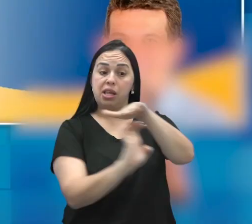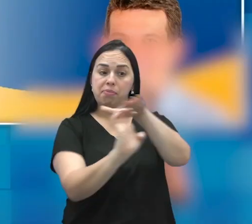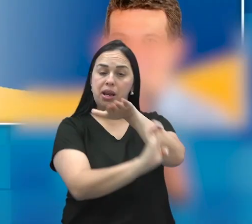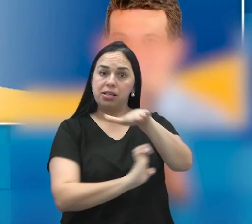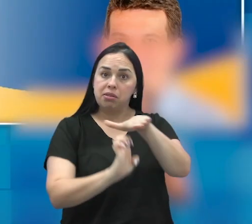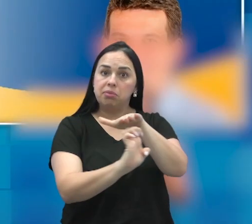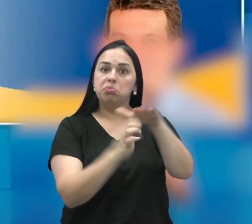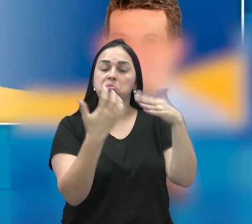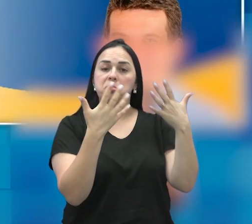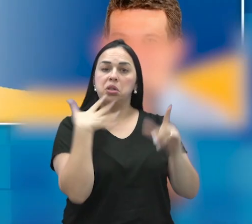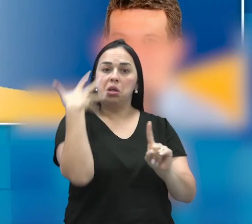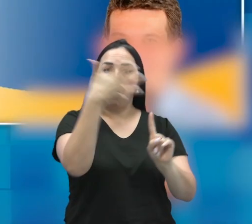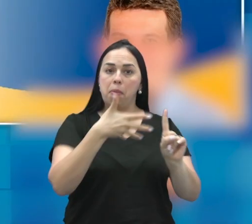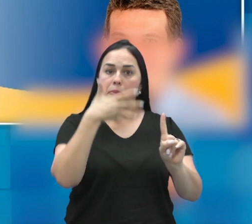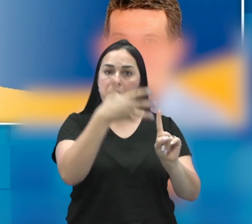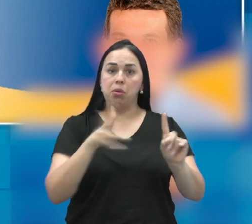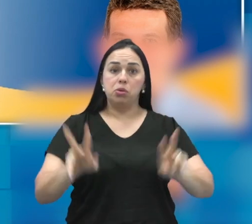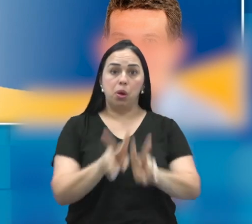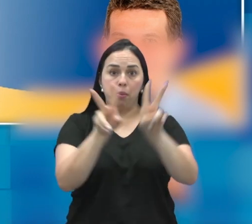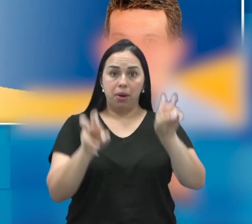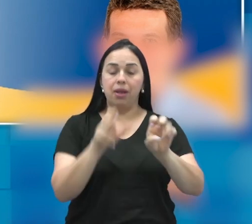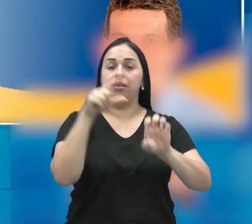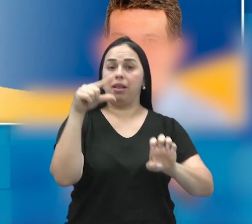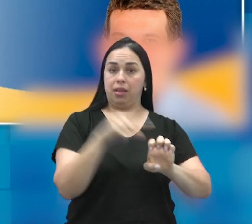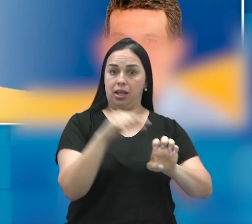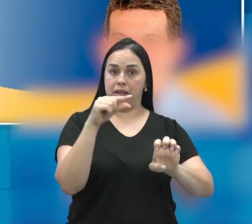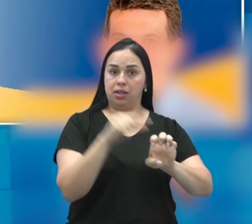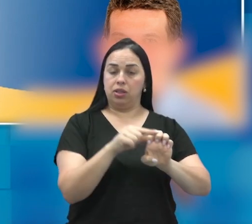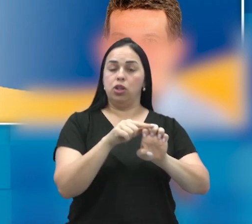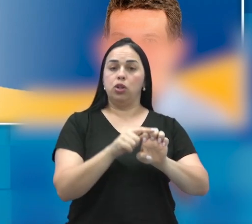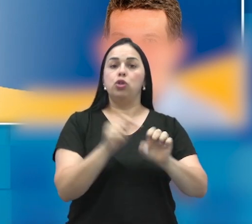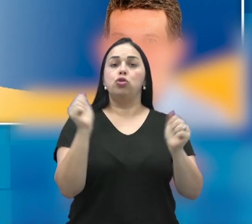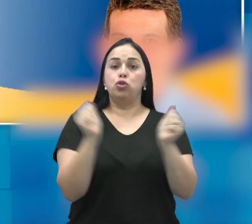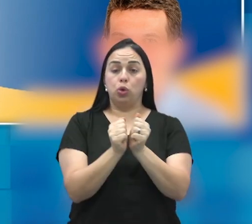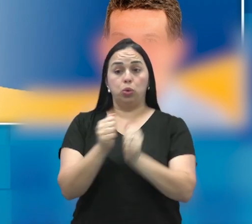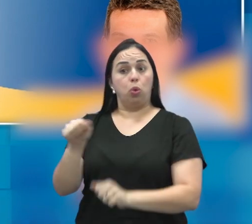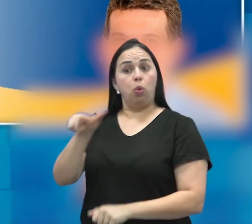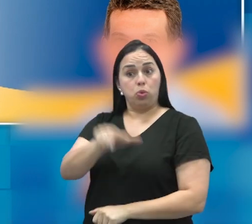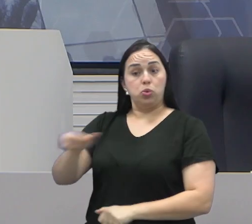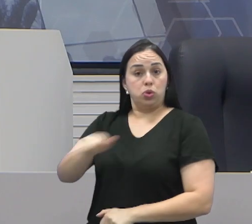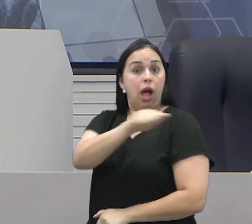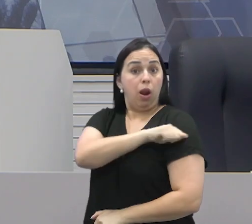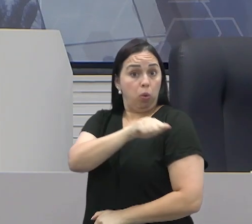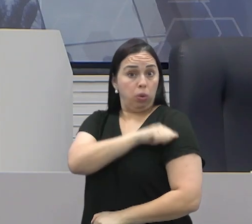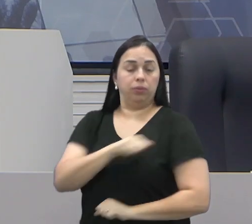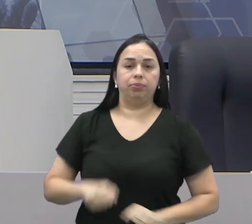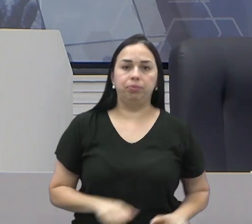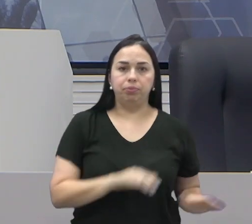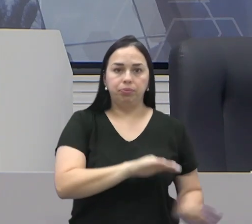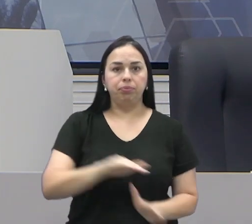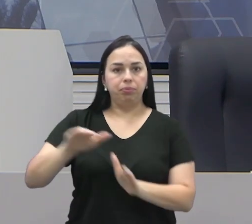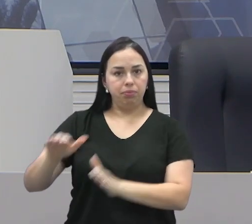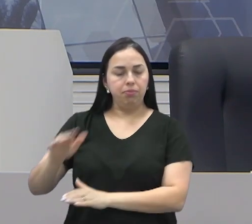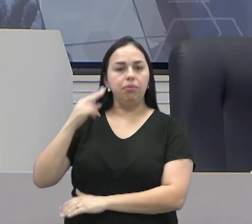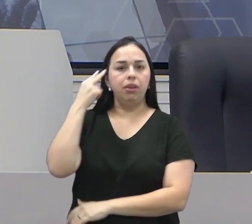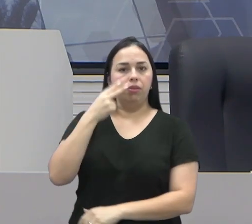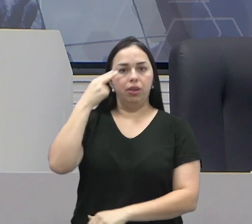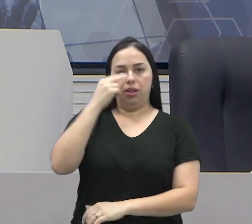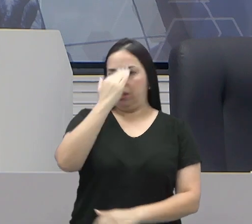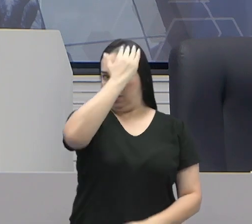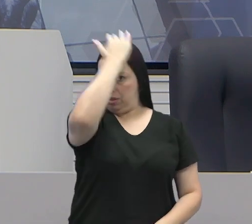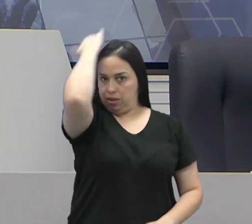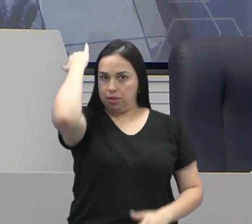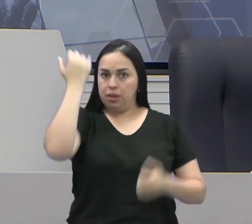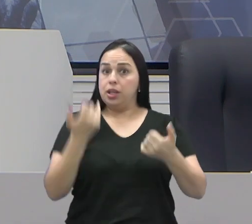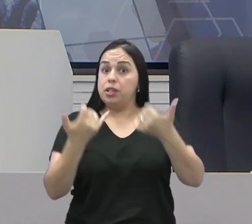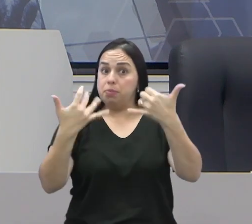empresa que realizou uma palestra sobre empreendedorismo com estudantes de São José. O vereador Cláudio Apolinário também falou